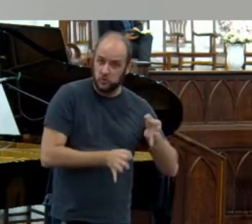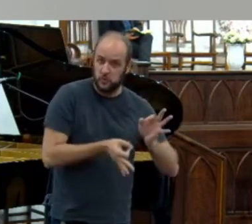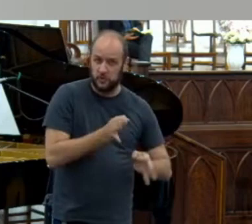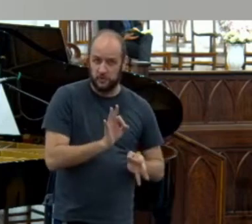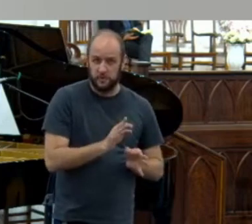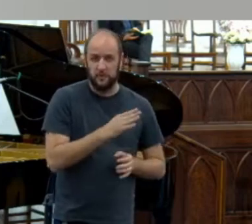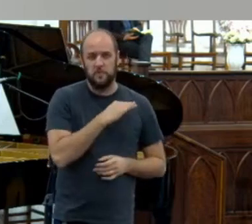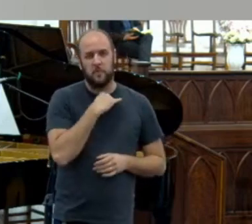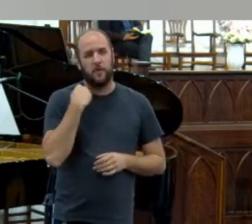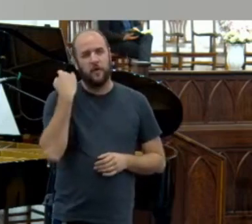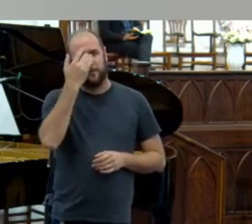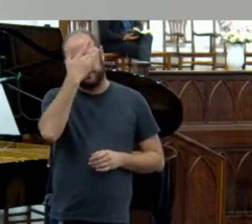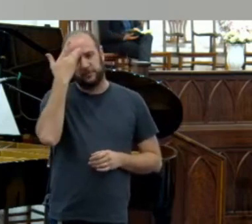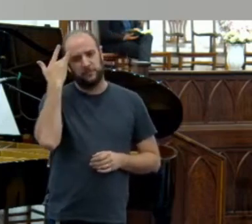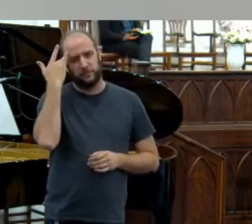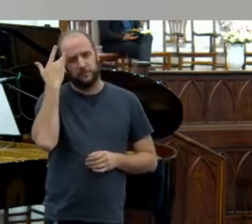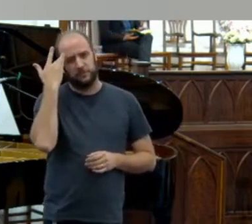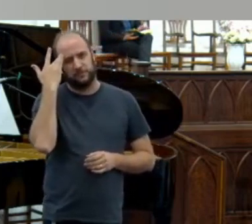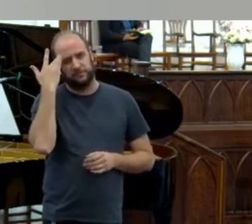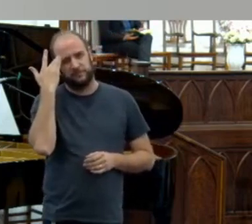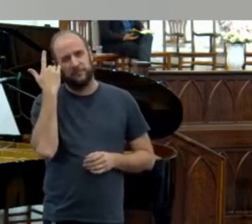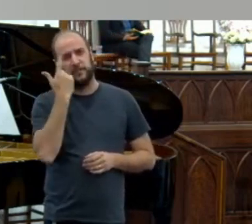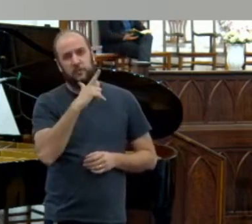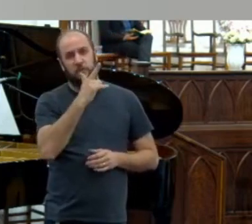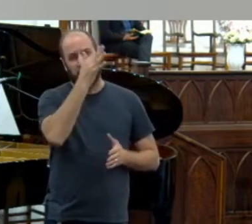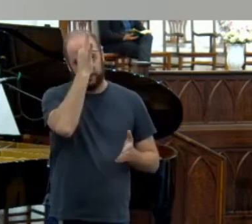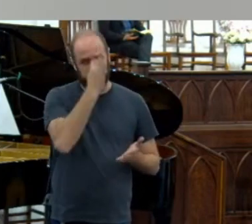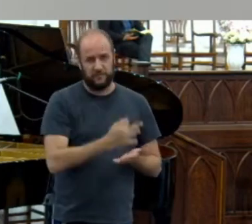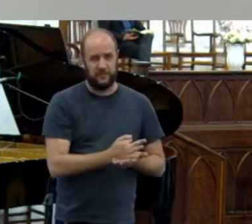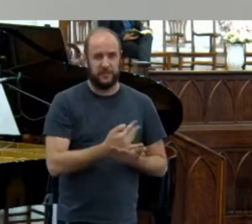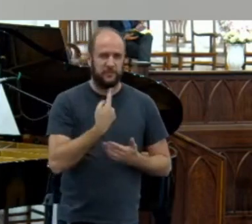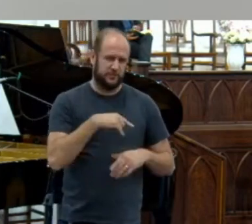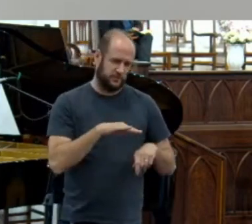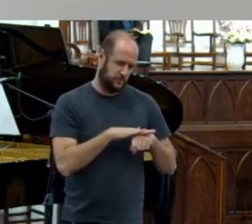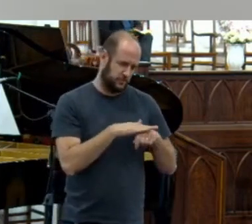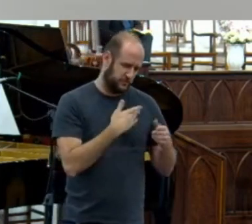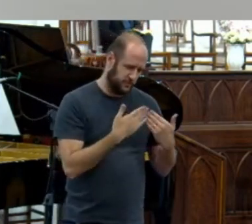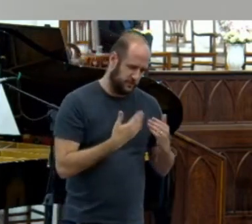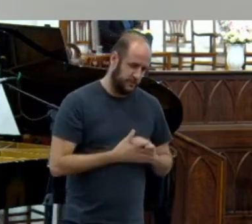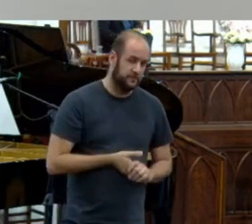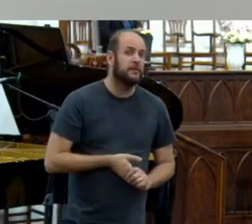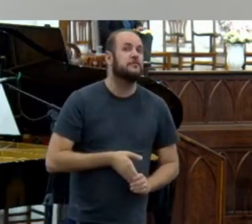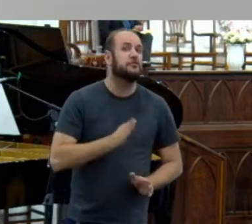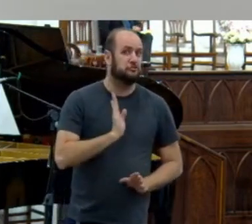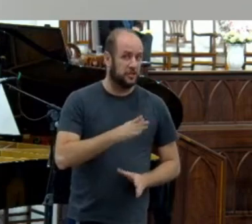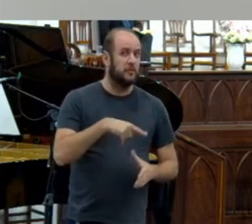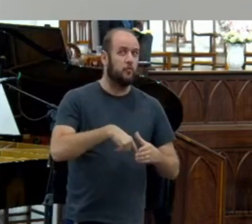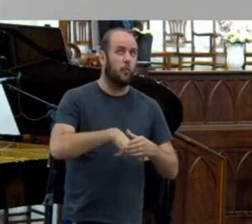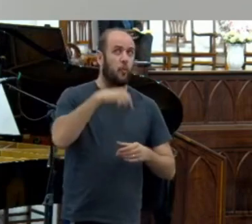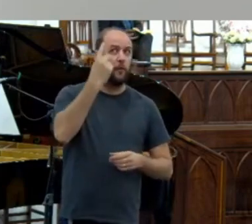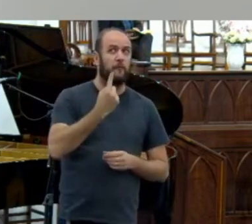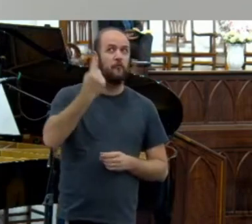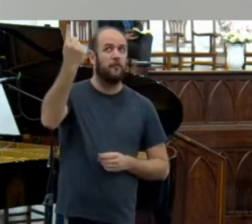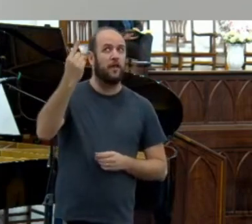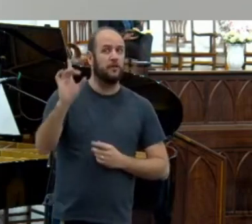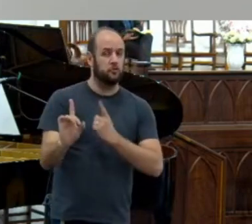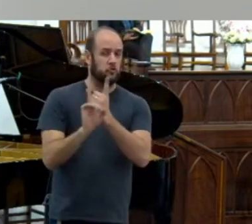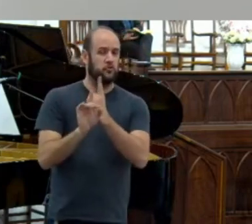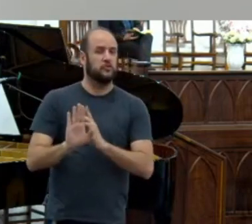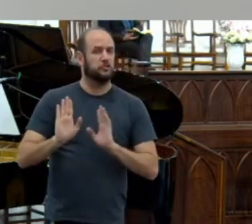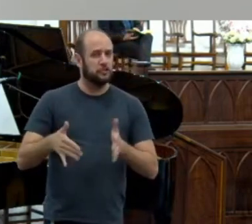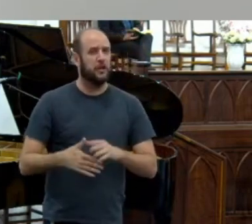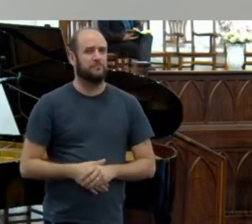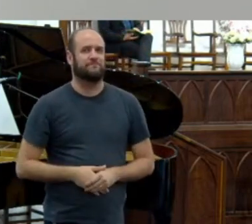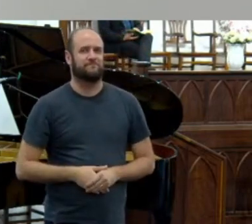o incrédulo, a primeira coisa que nós conversamos, já está com o chefe, já está com o